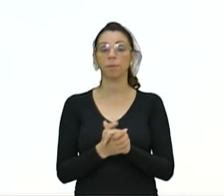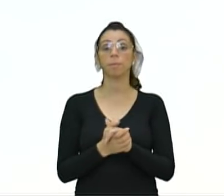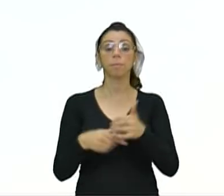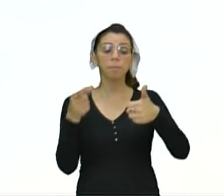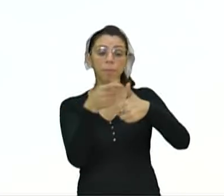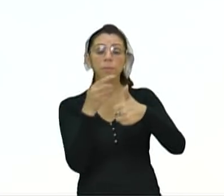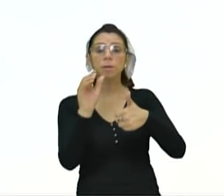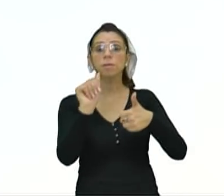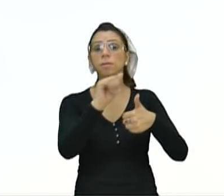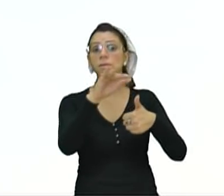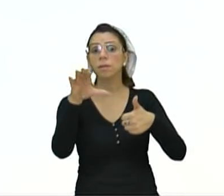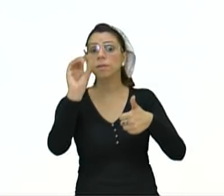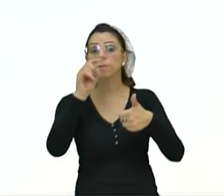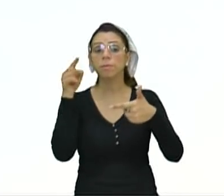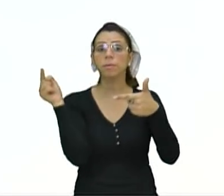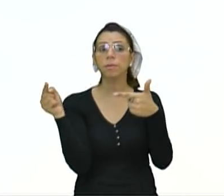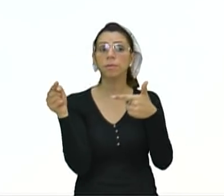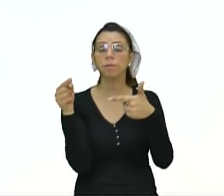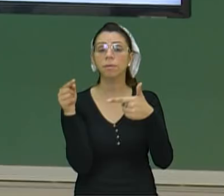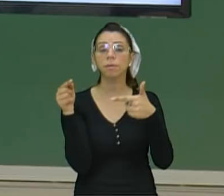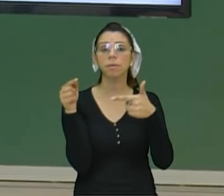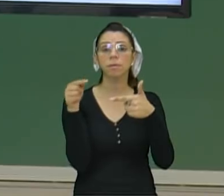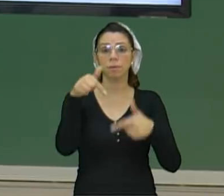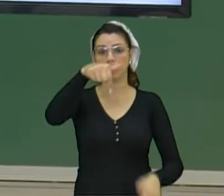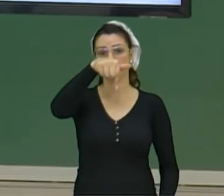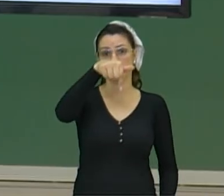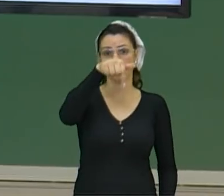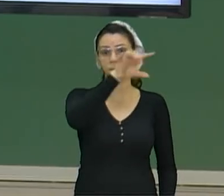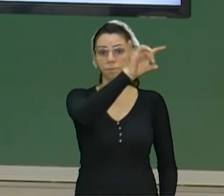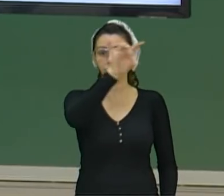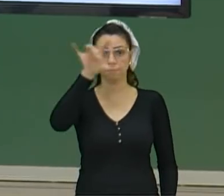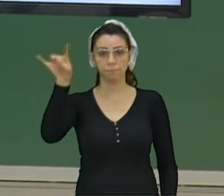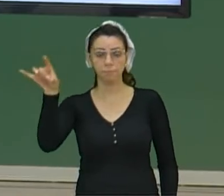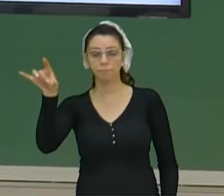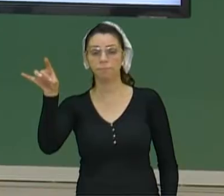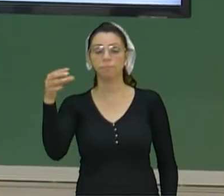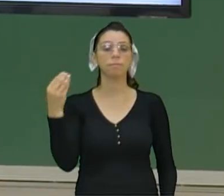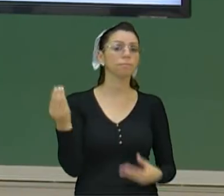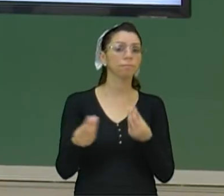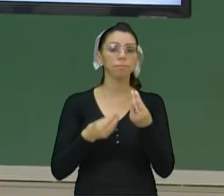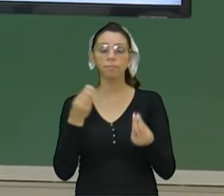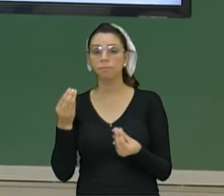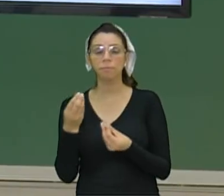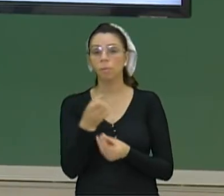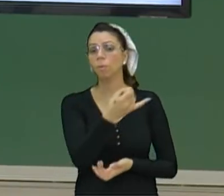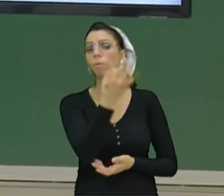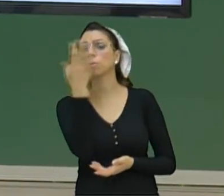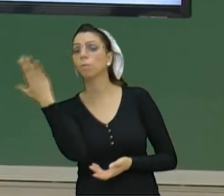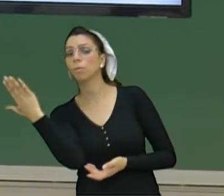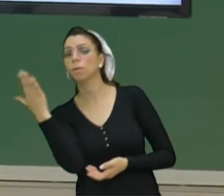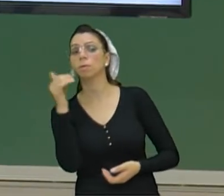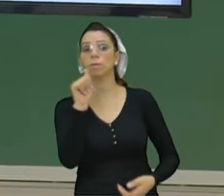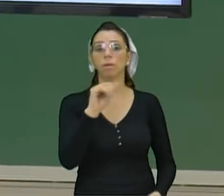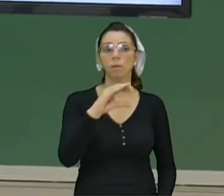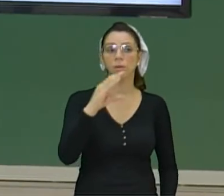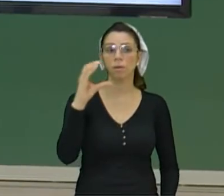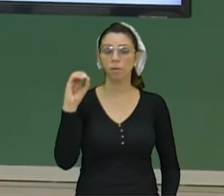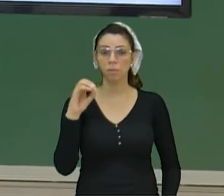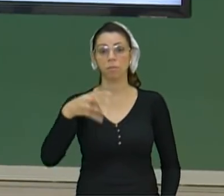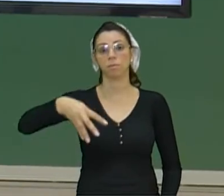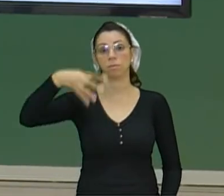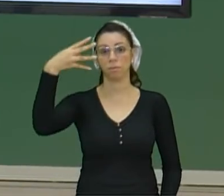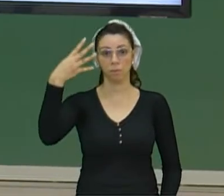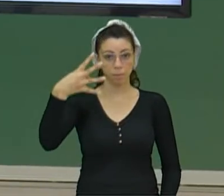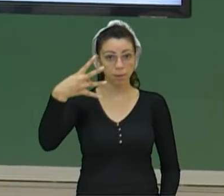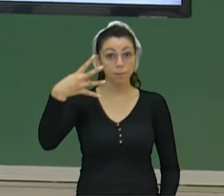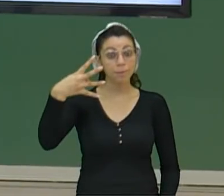aço, entre esses 7 parafusos, olha só quantos que são de aço. Eu tenho 4